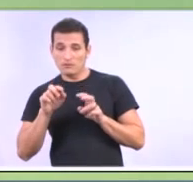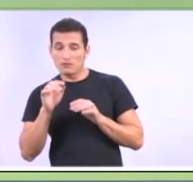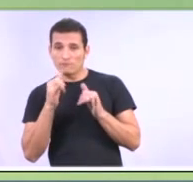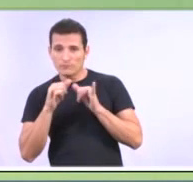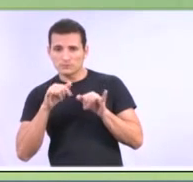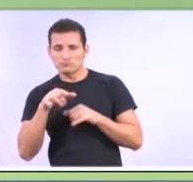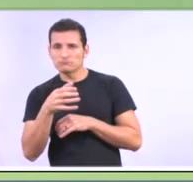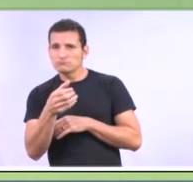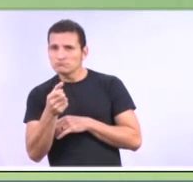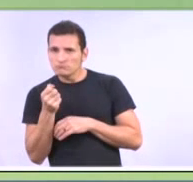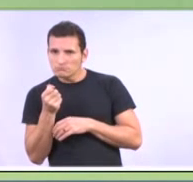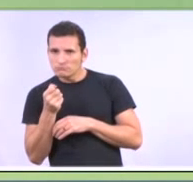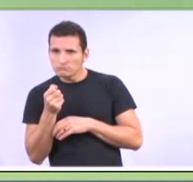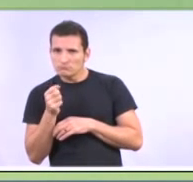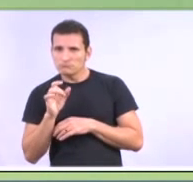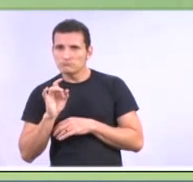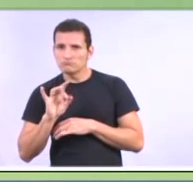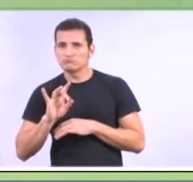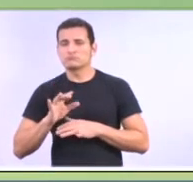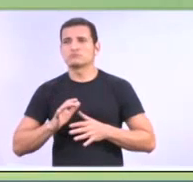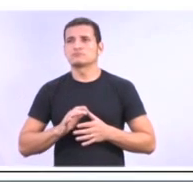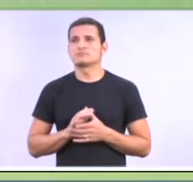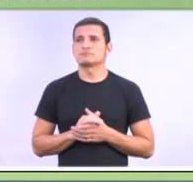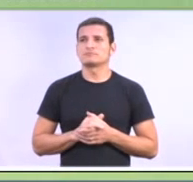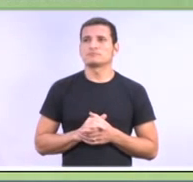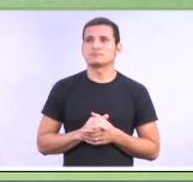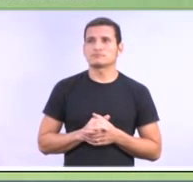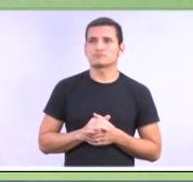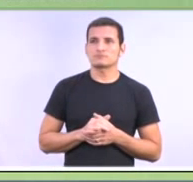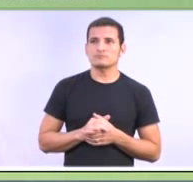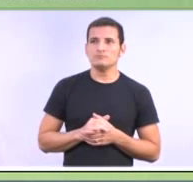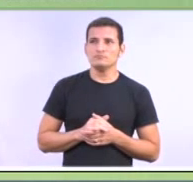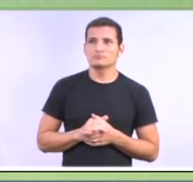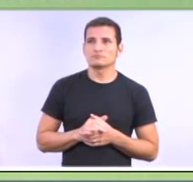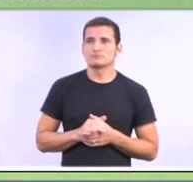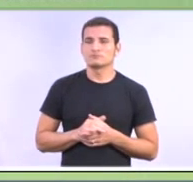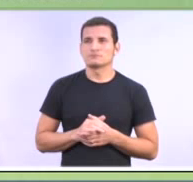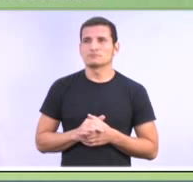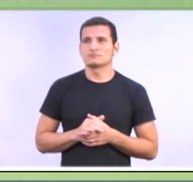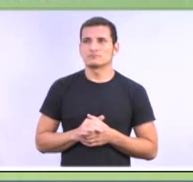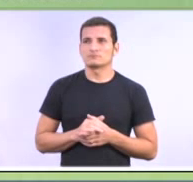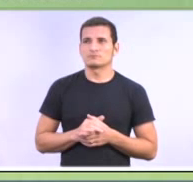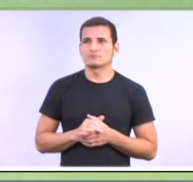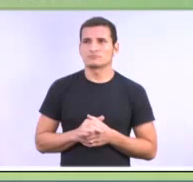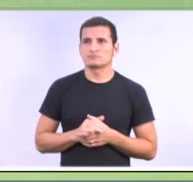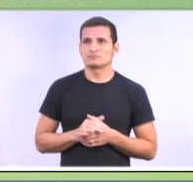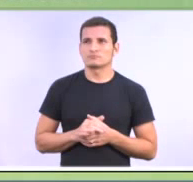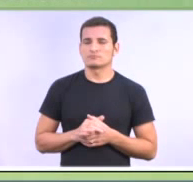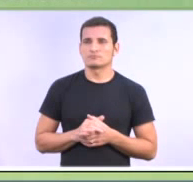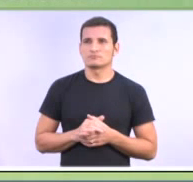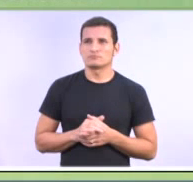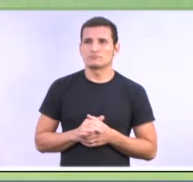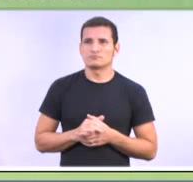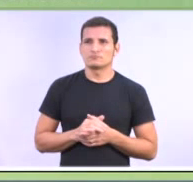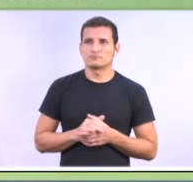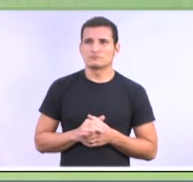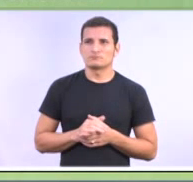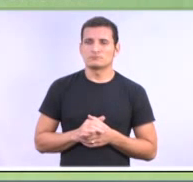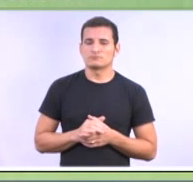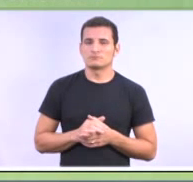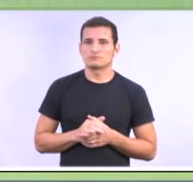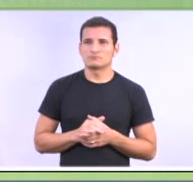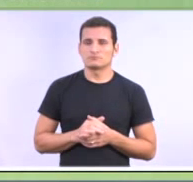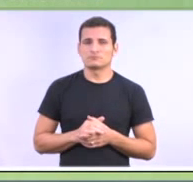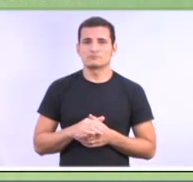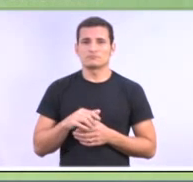Os demais vão simplesmente ignorar. Acompanhe aqui comigo na imagem, né? Por exemplo, se a gente está falando aqui,